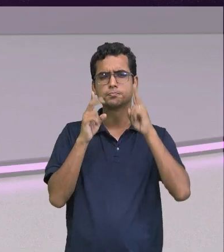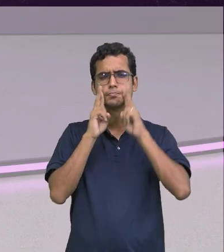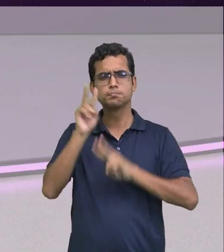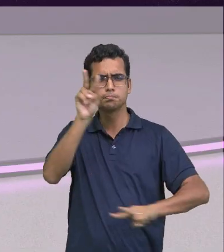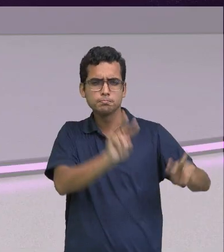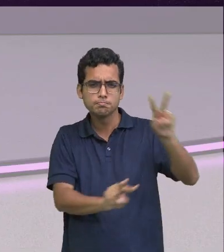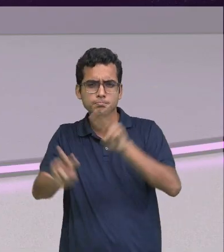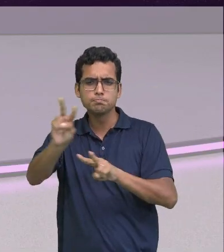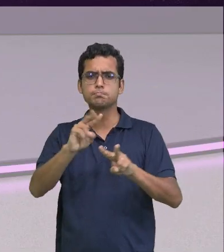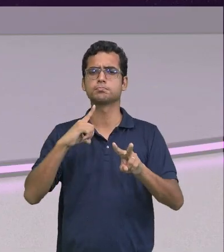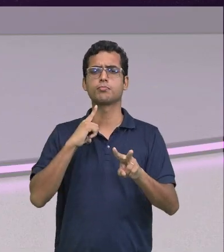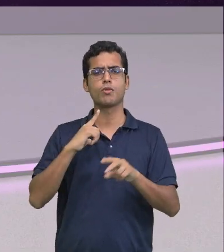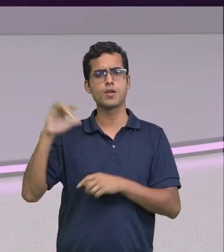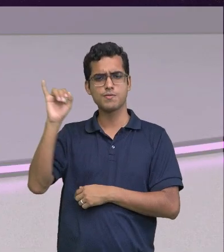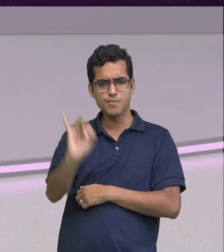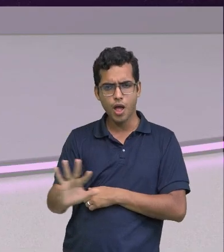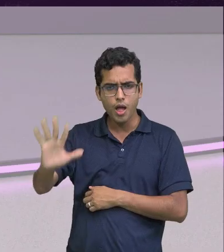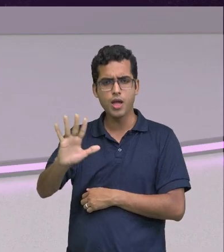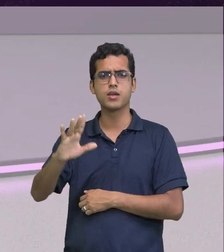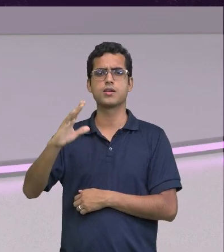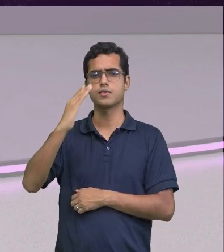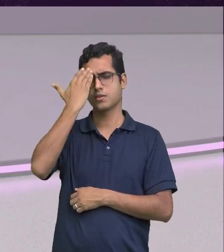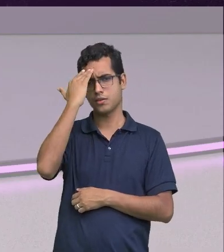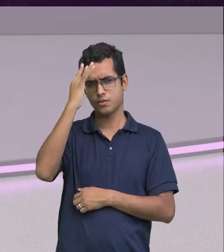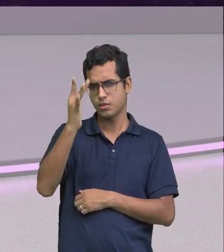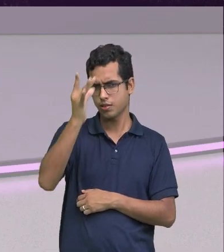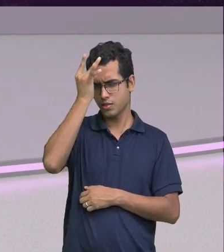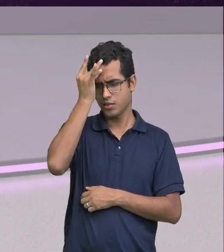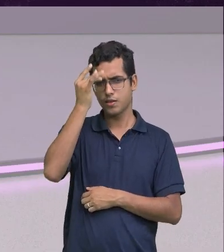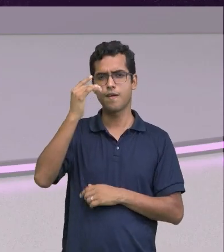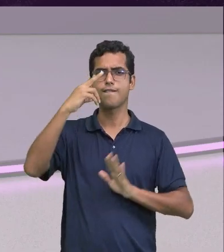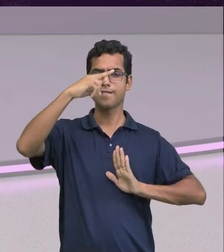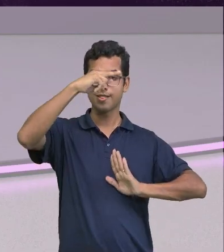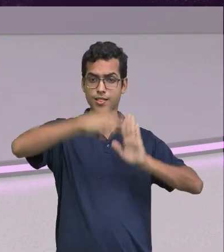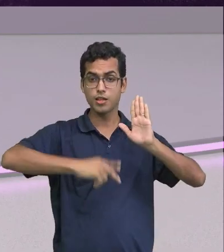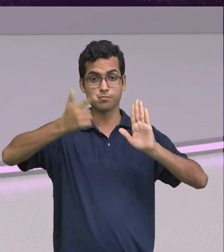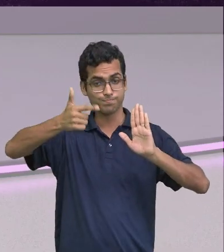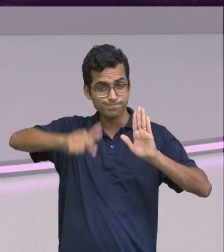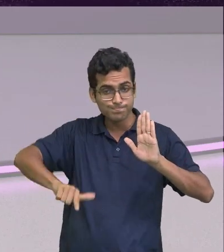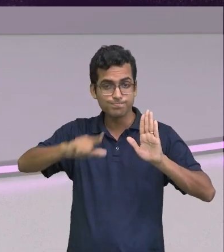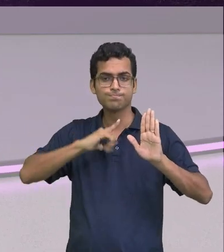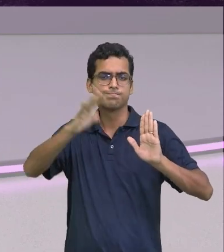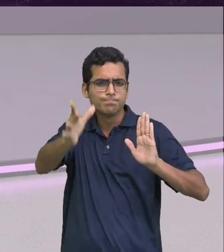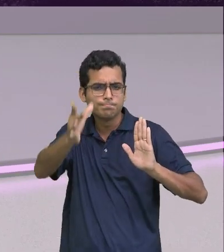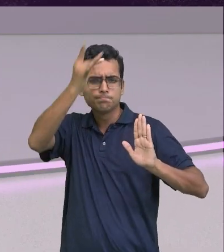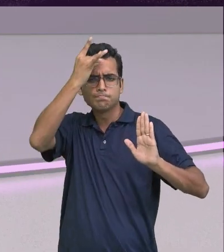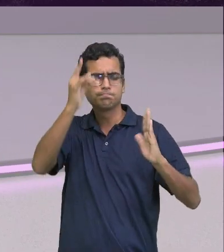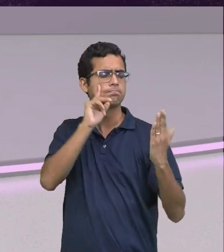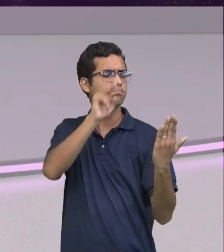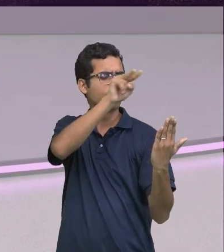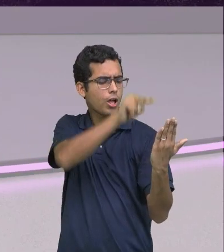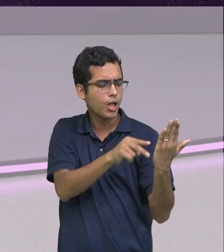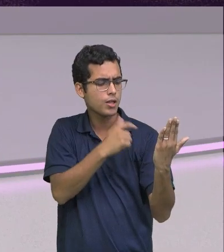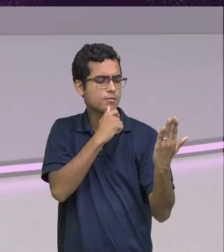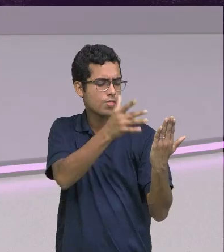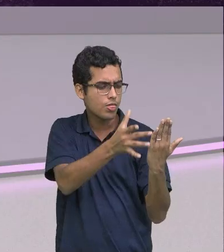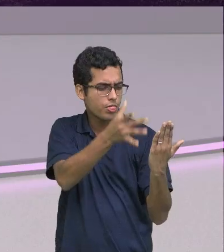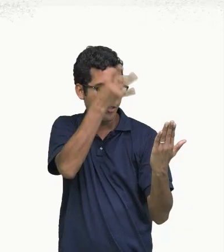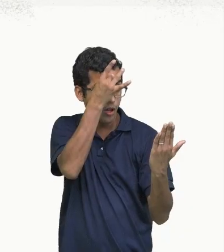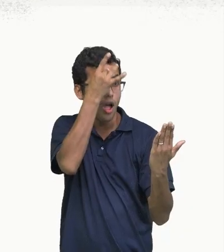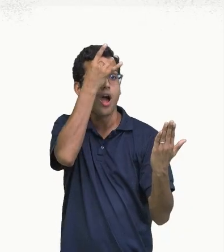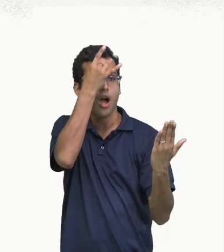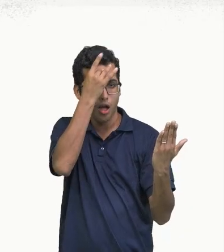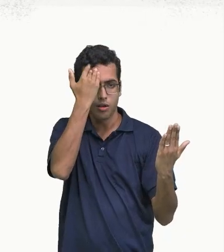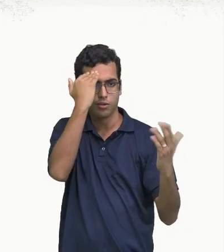cubo para esclarecer tudo isso, bora com calma ler de novo o texto para você poder visualizar e entender?